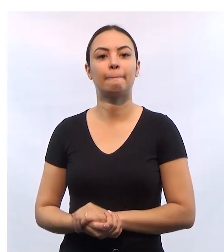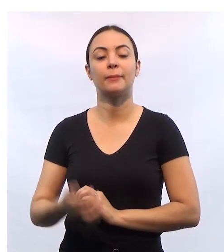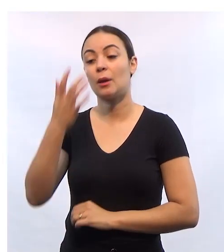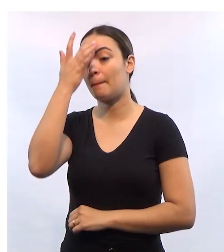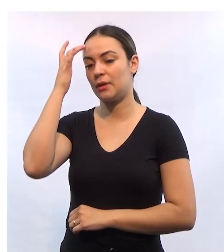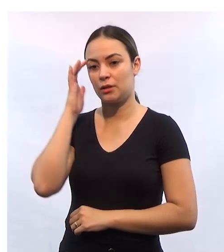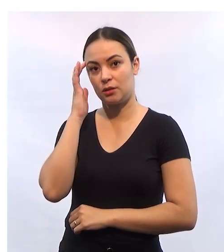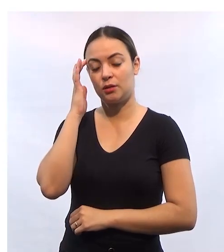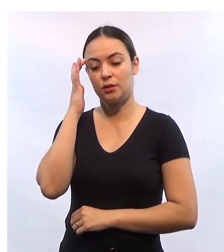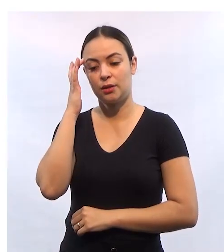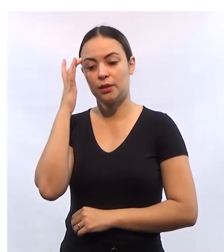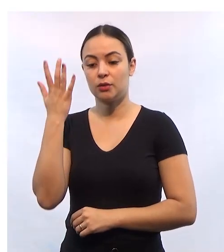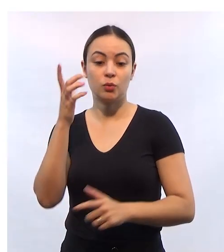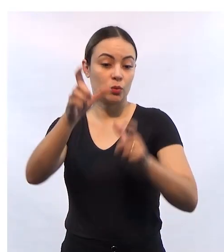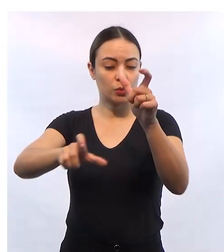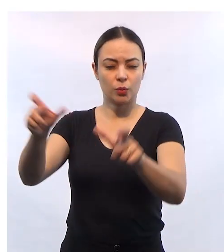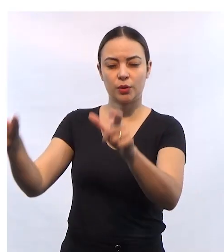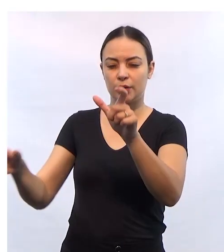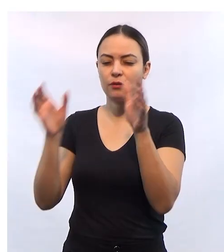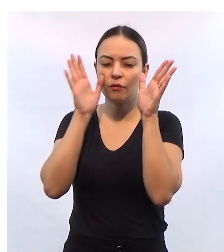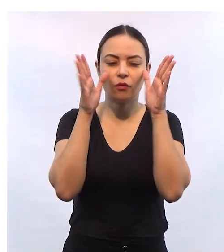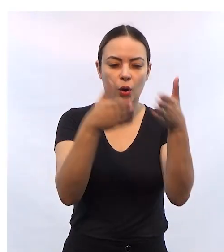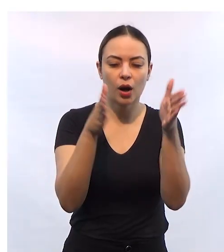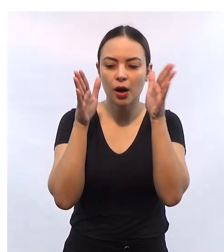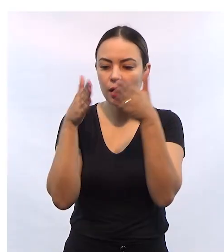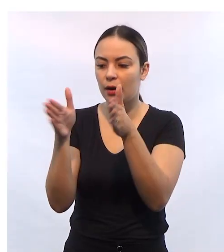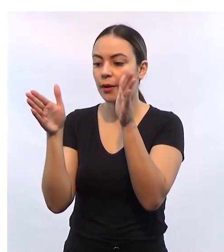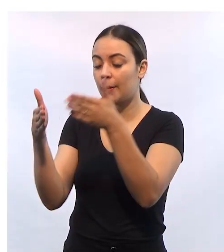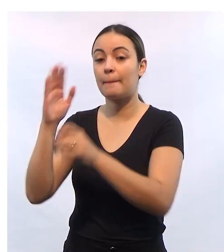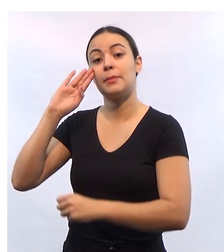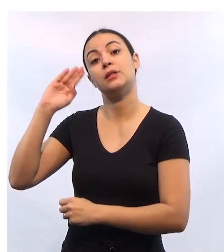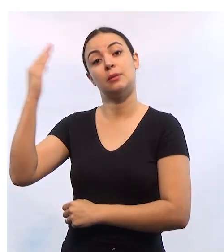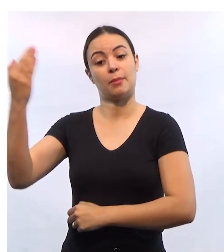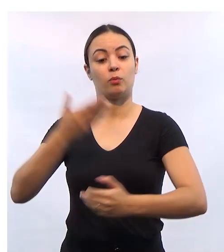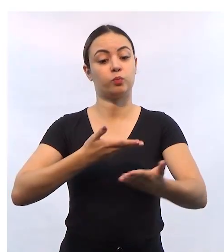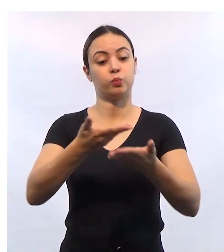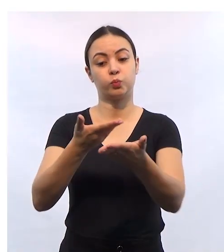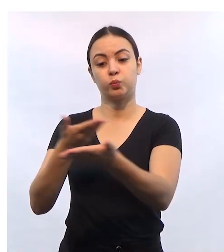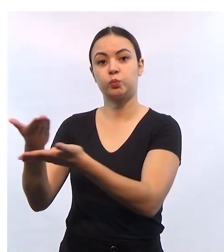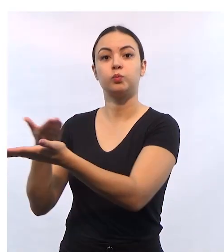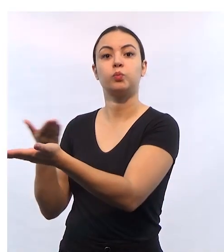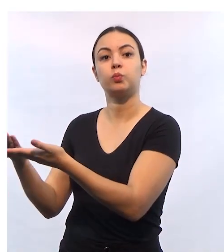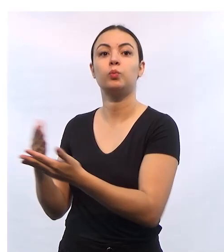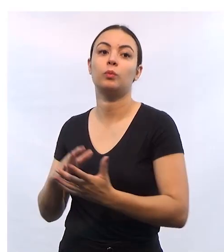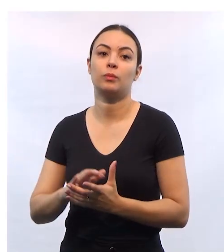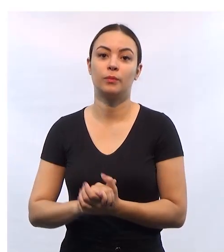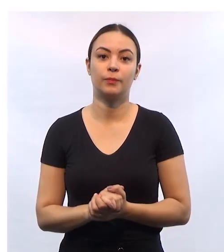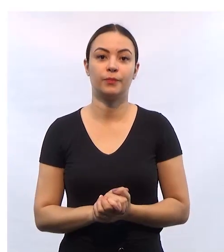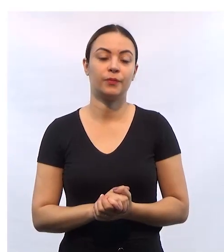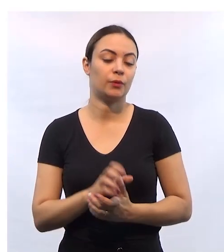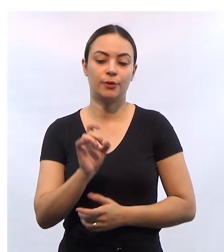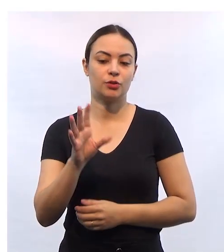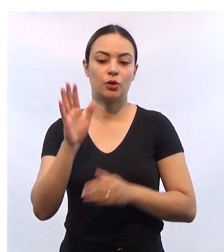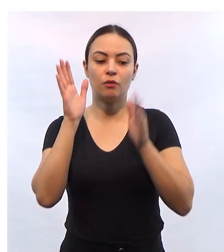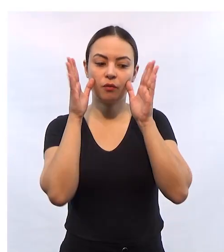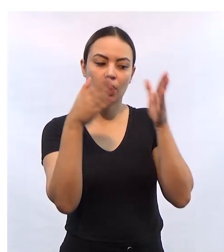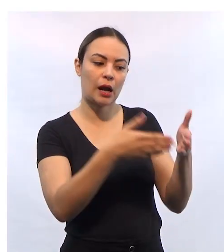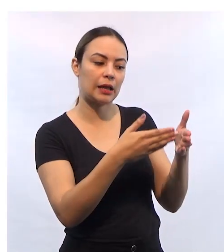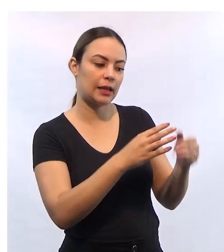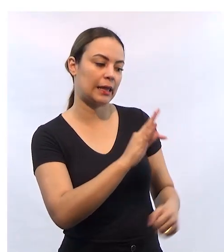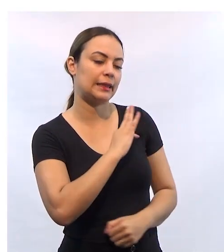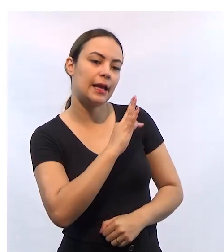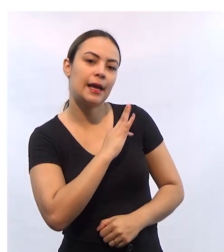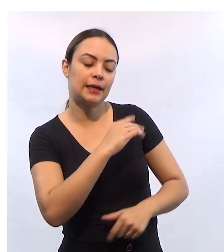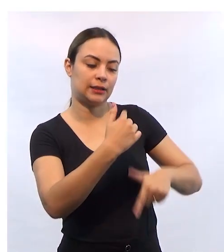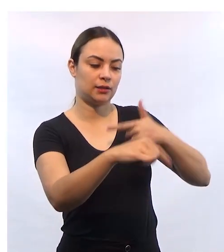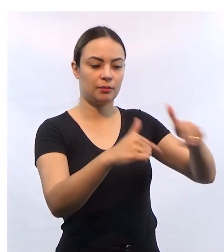para pessoas, olha só aqui, ó, como foco principal, e não somente para as técnicas em